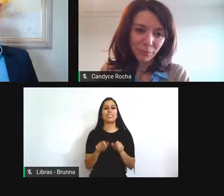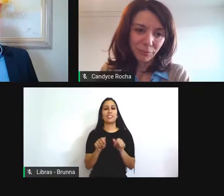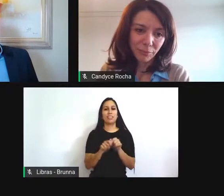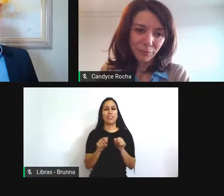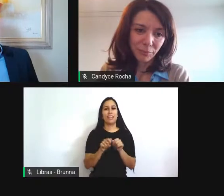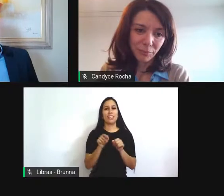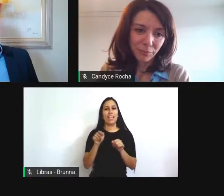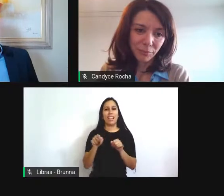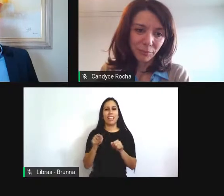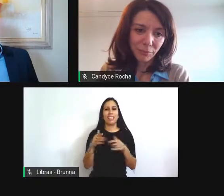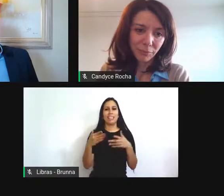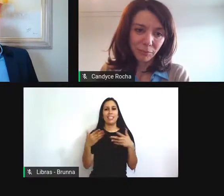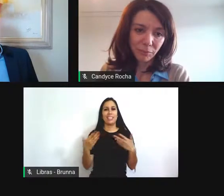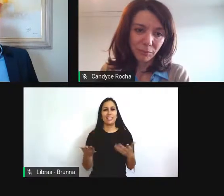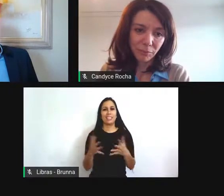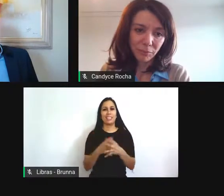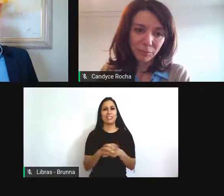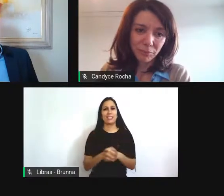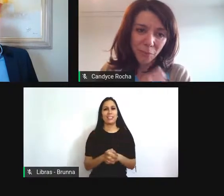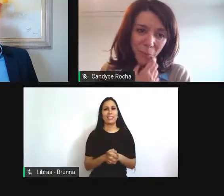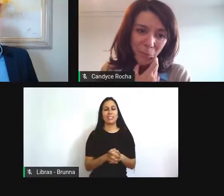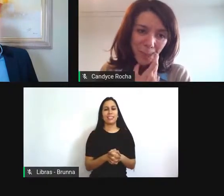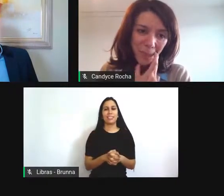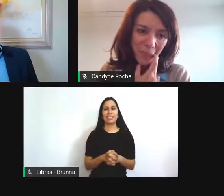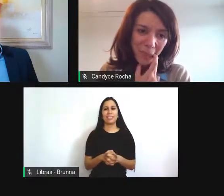levou também a mais interesse em